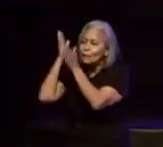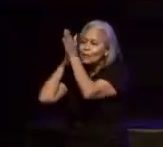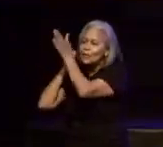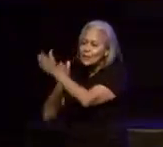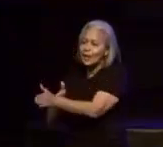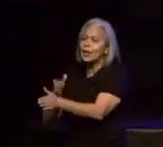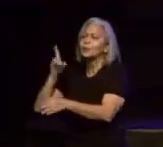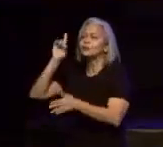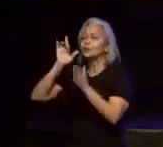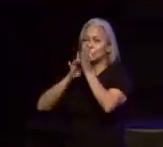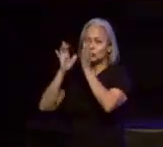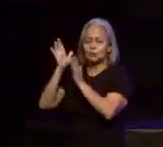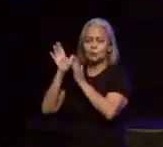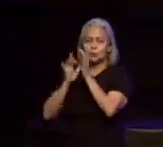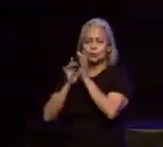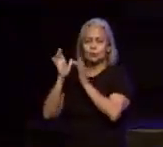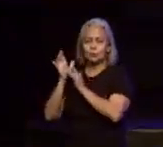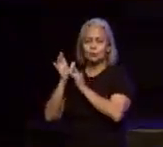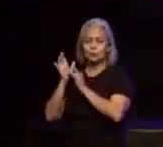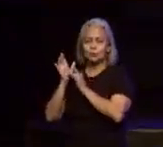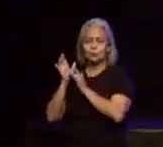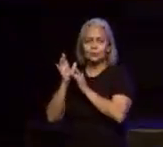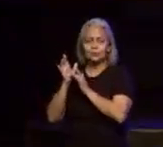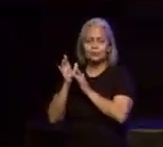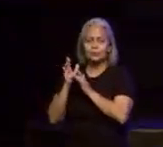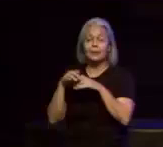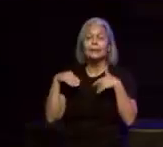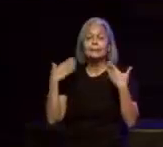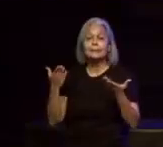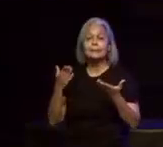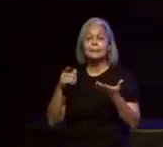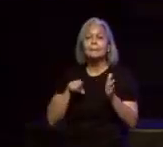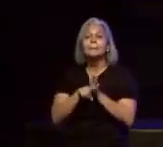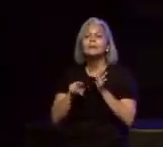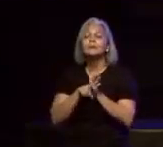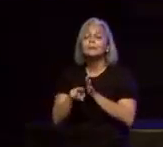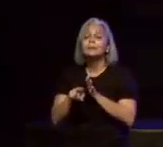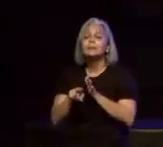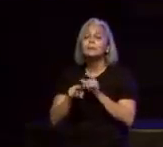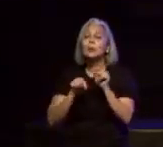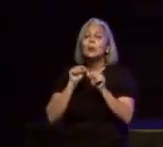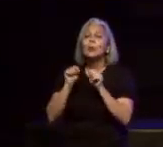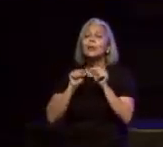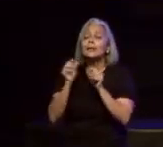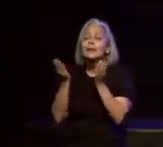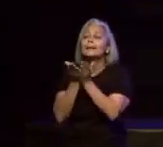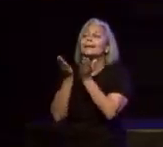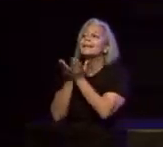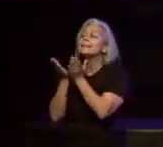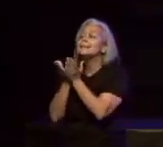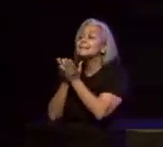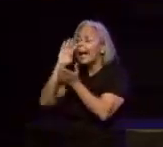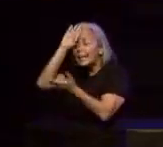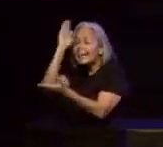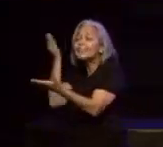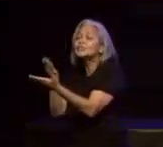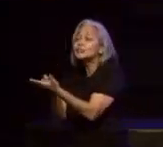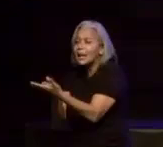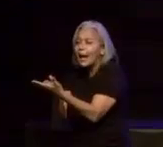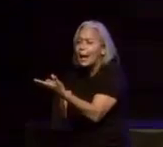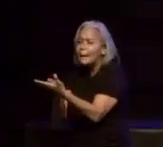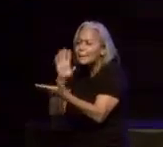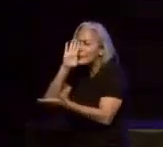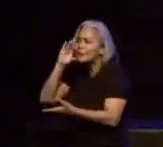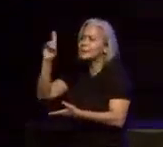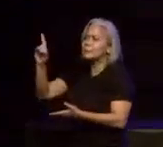para perguntar que crenças são essenciais, são fundamentais. Nós falamos muito sobre seguir Jesus, mas o